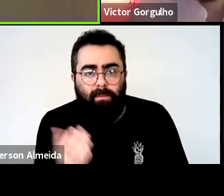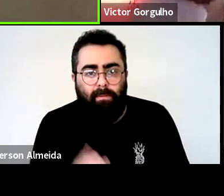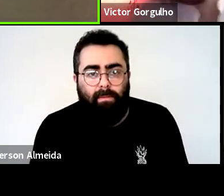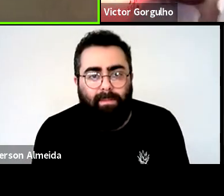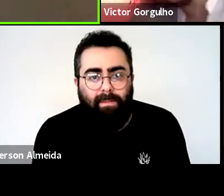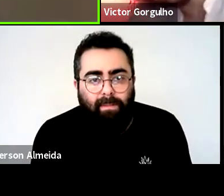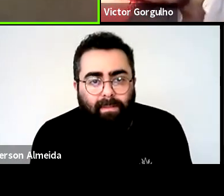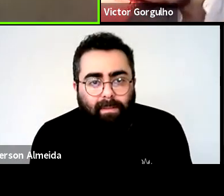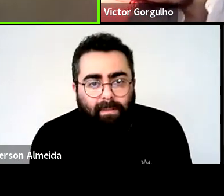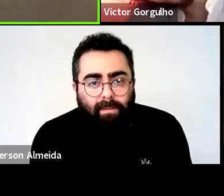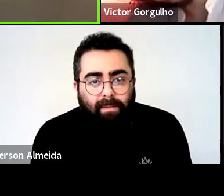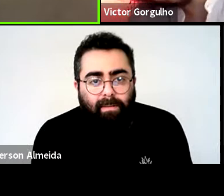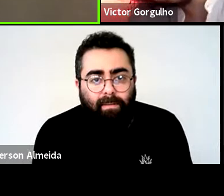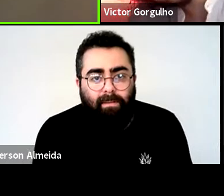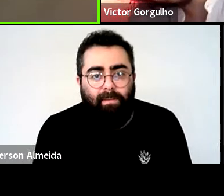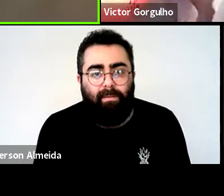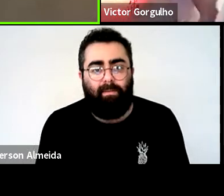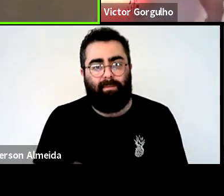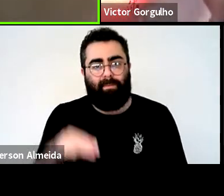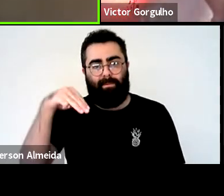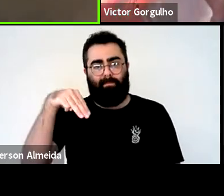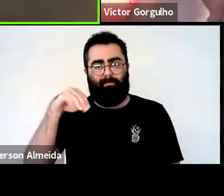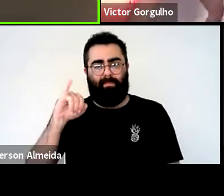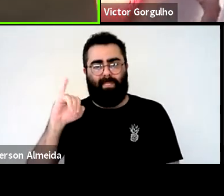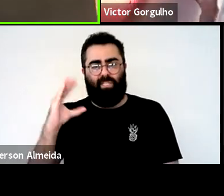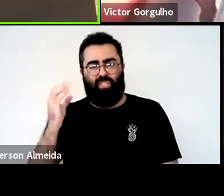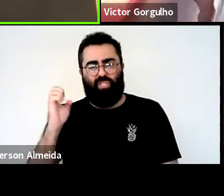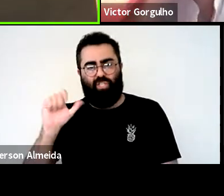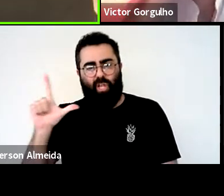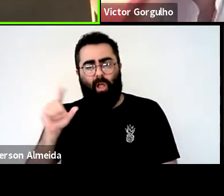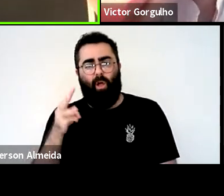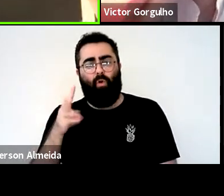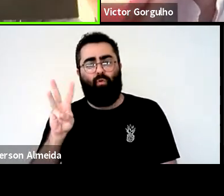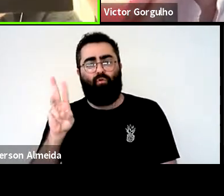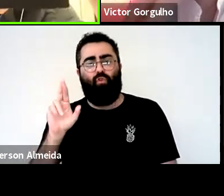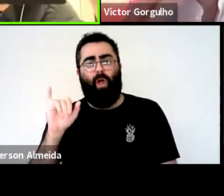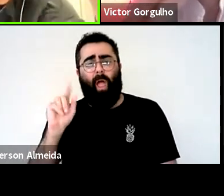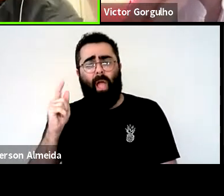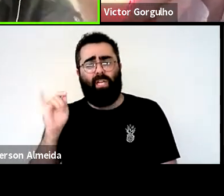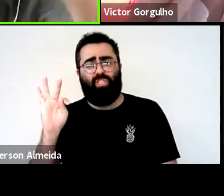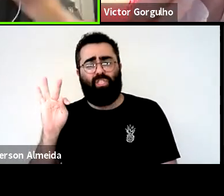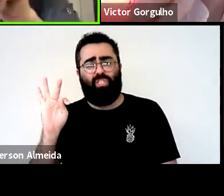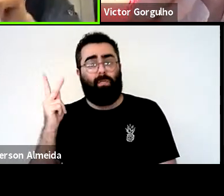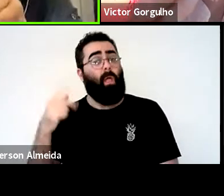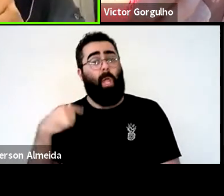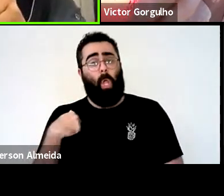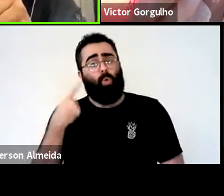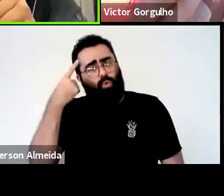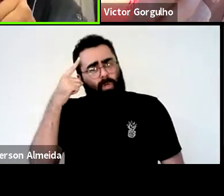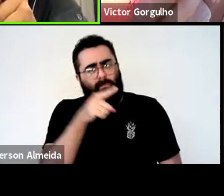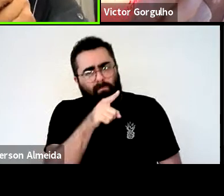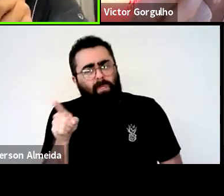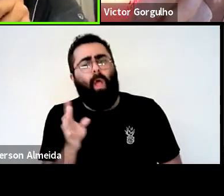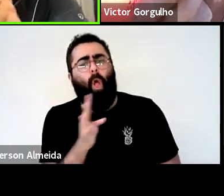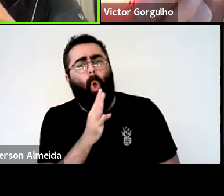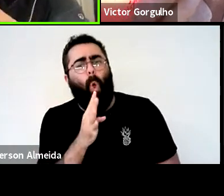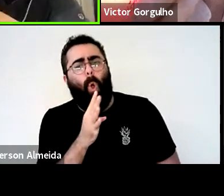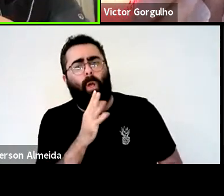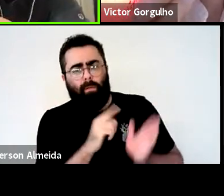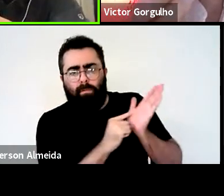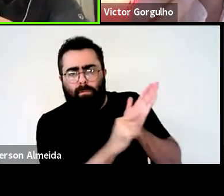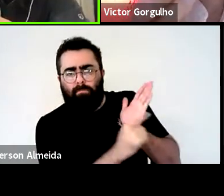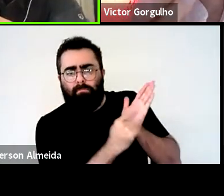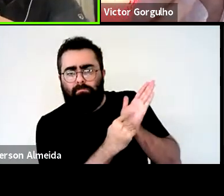que é Michelle Wright. Não sei se vocês conhecem Davi e Wallace. A Michelle Wright